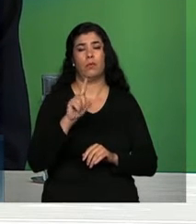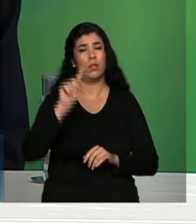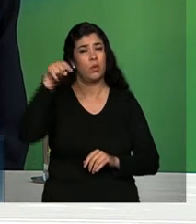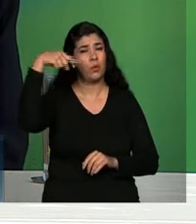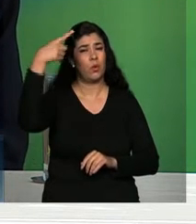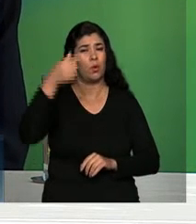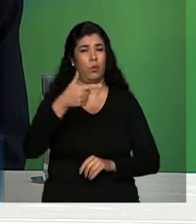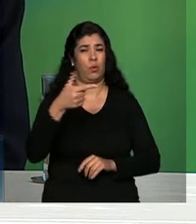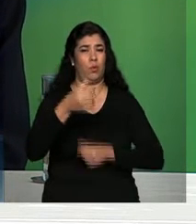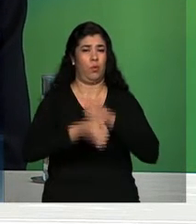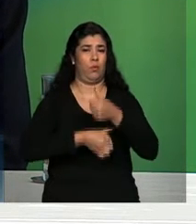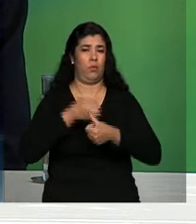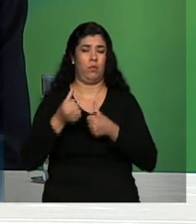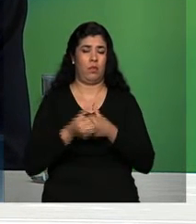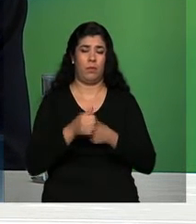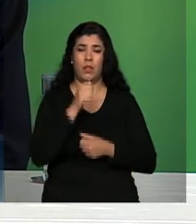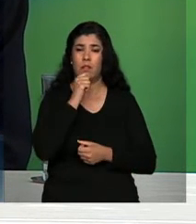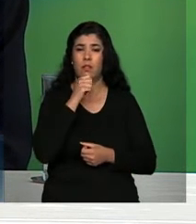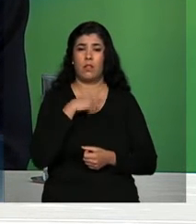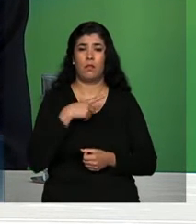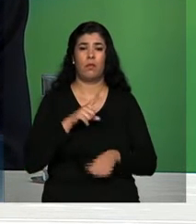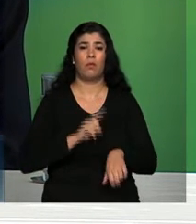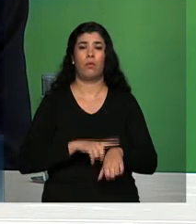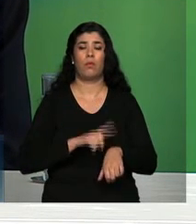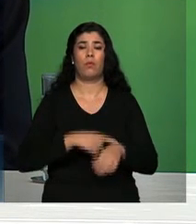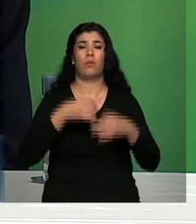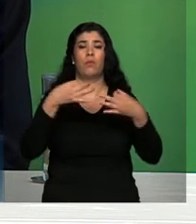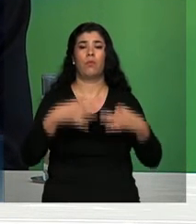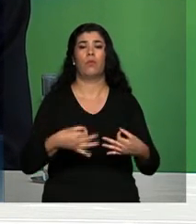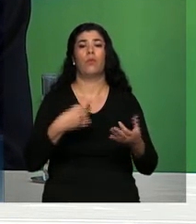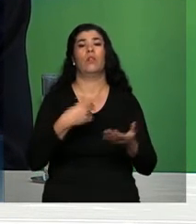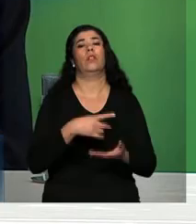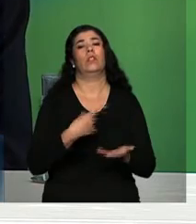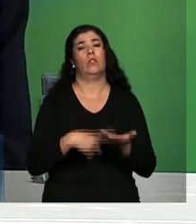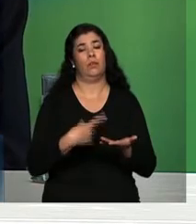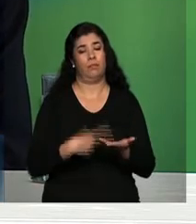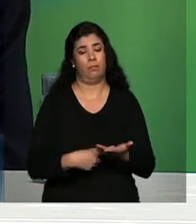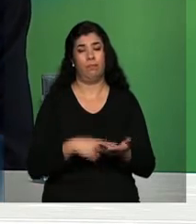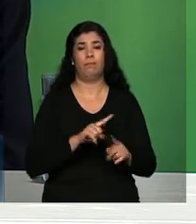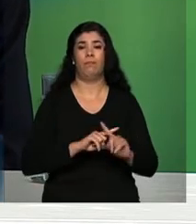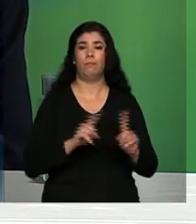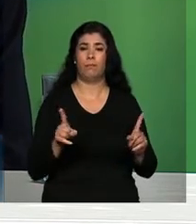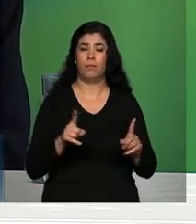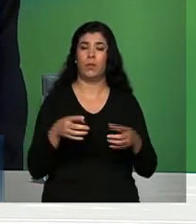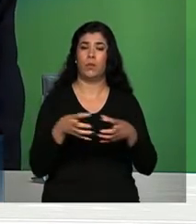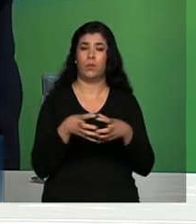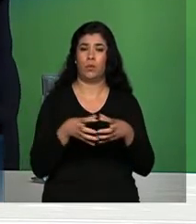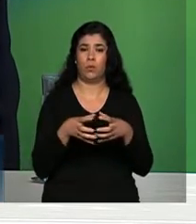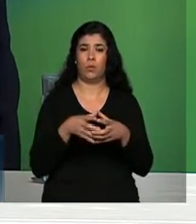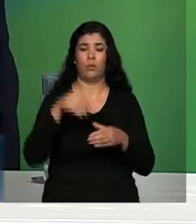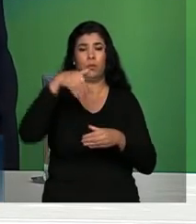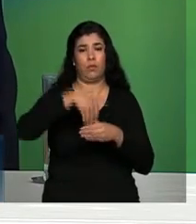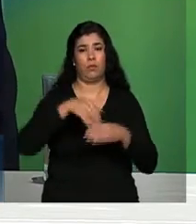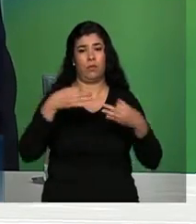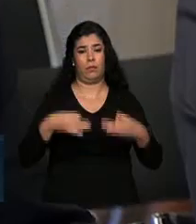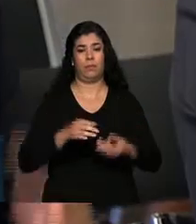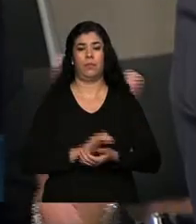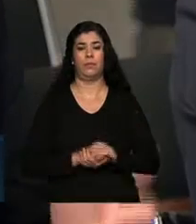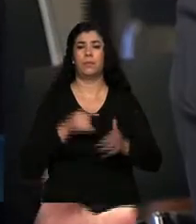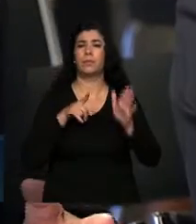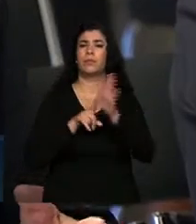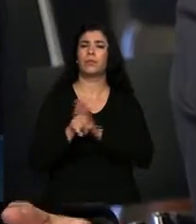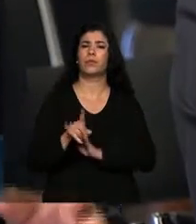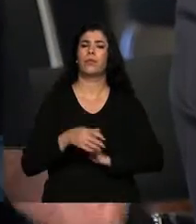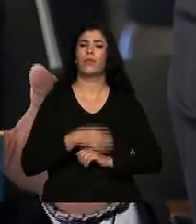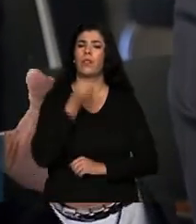segundo semestre, porque não há agenda parlamentar para isso, mas na comissão será votado. Boa tarde, ministro.